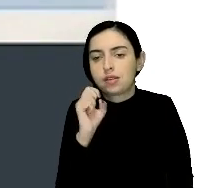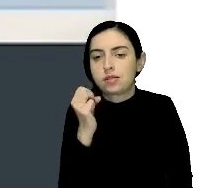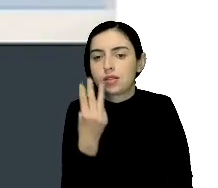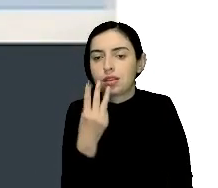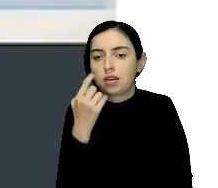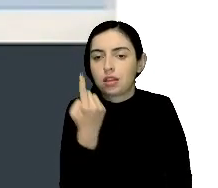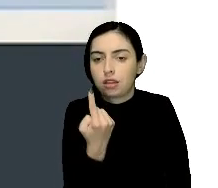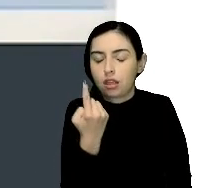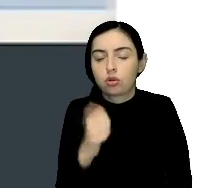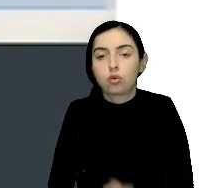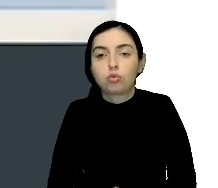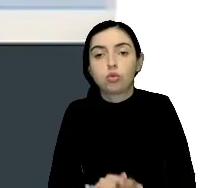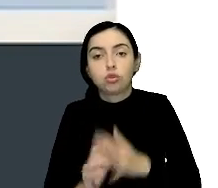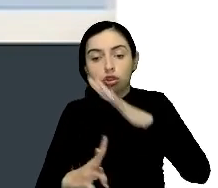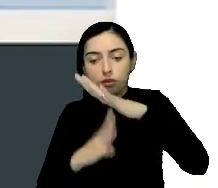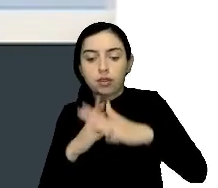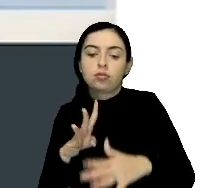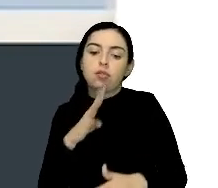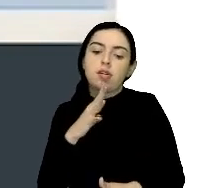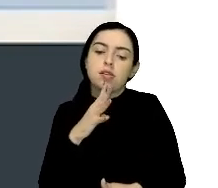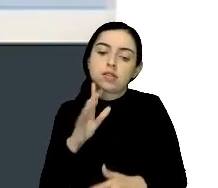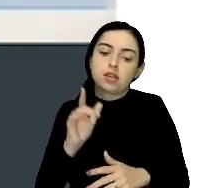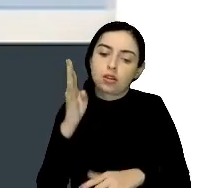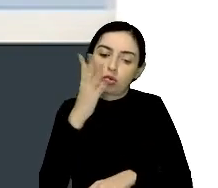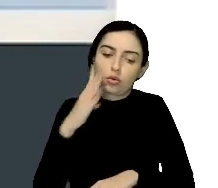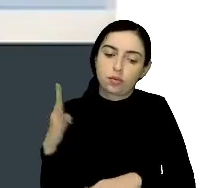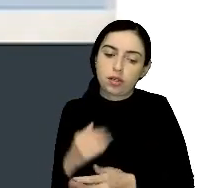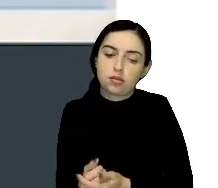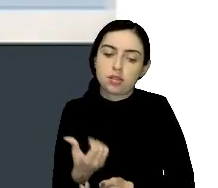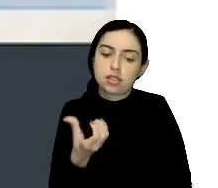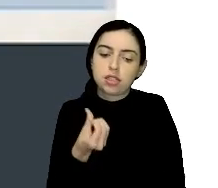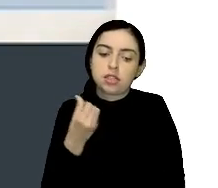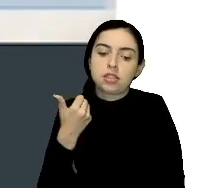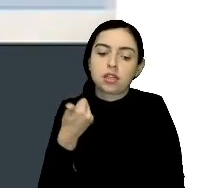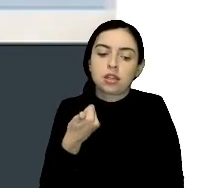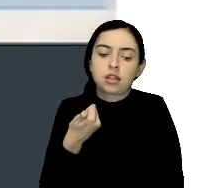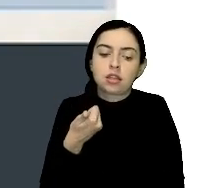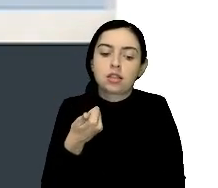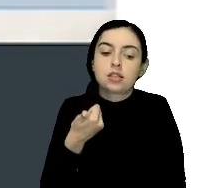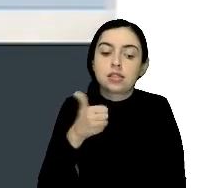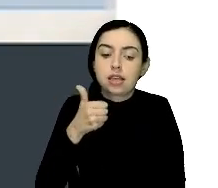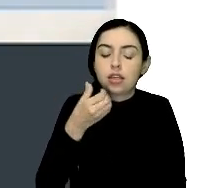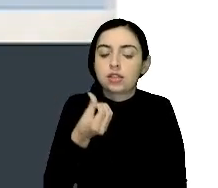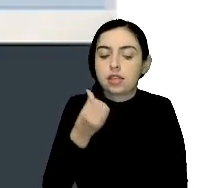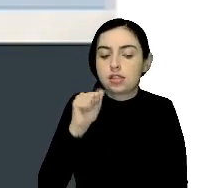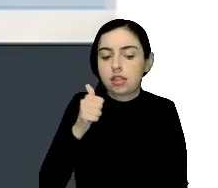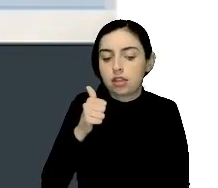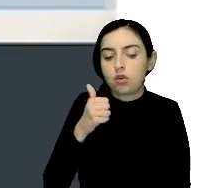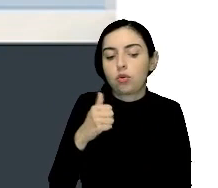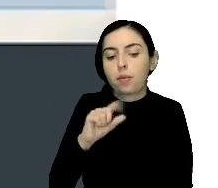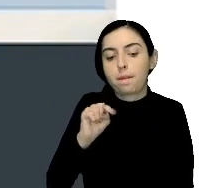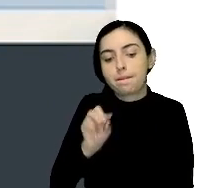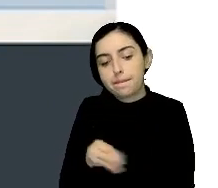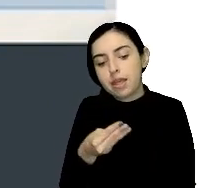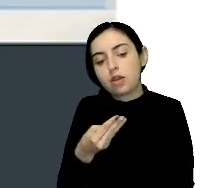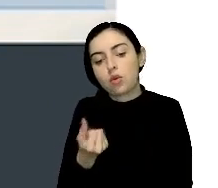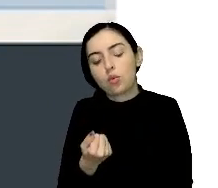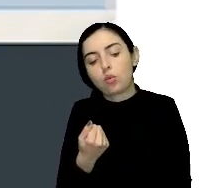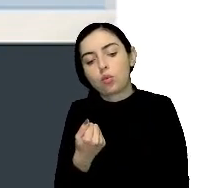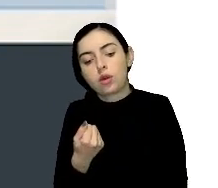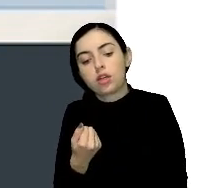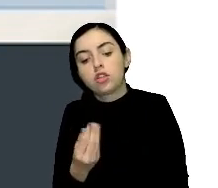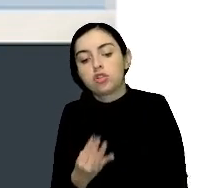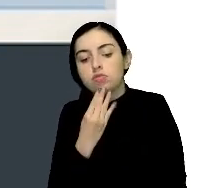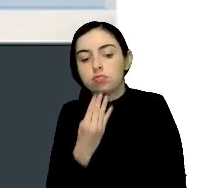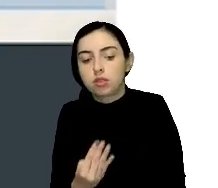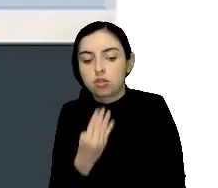refugiados reconhecidos no Brasil, 161 mil solicitações de refúgio no território nacional. Nos bons tempos, esse número não dava